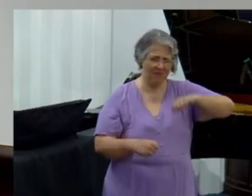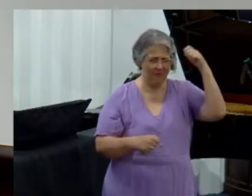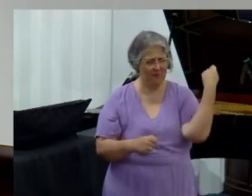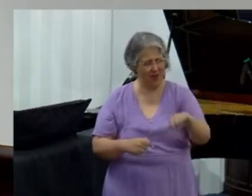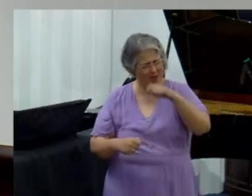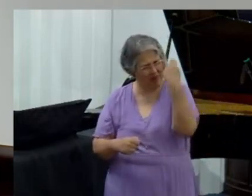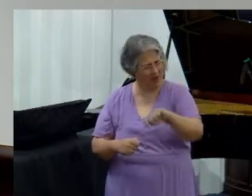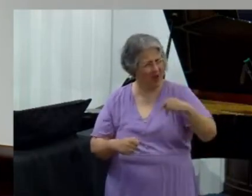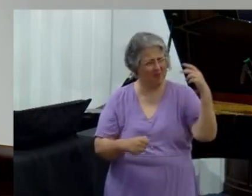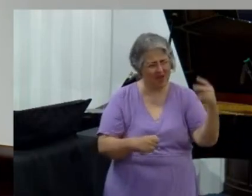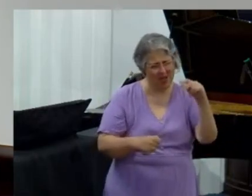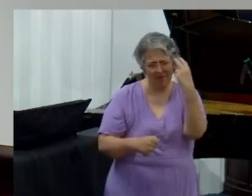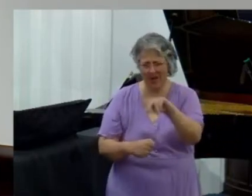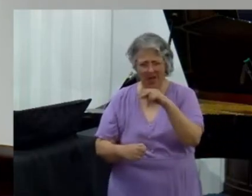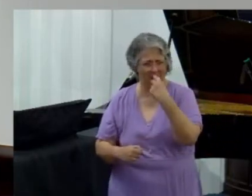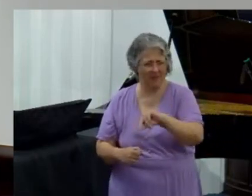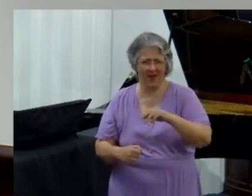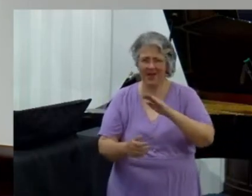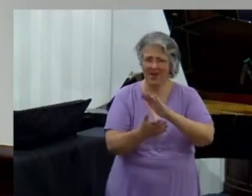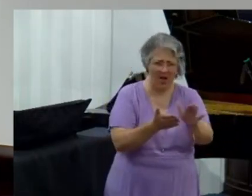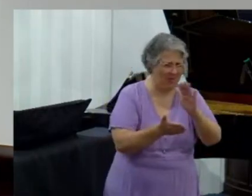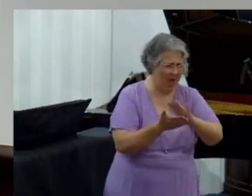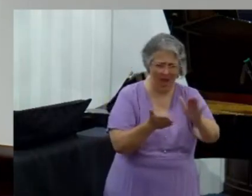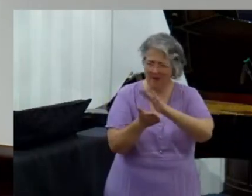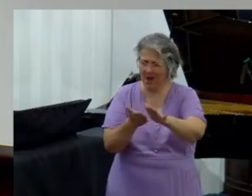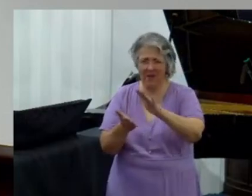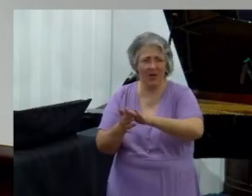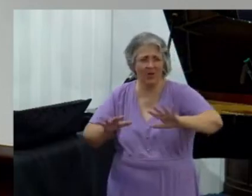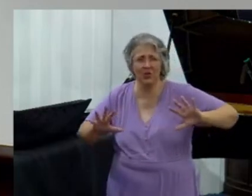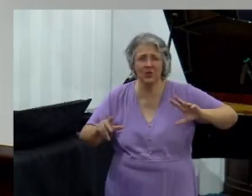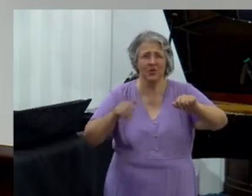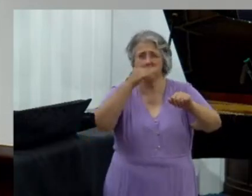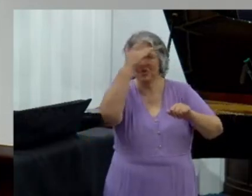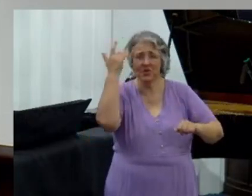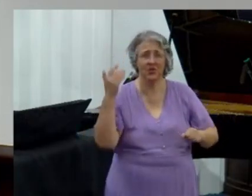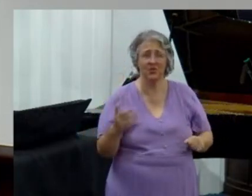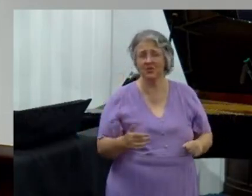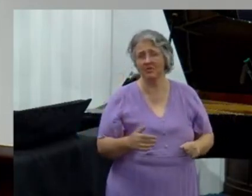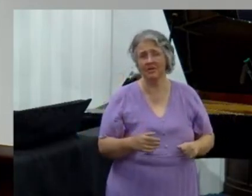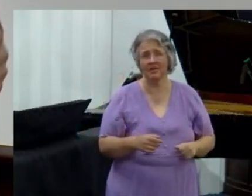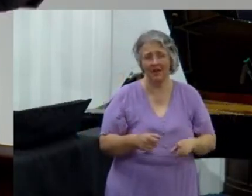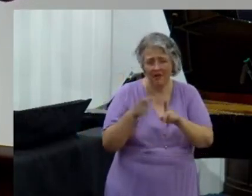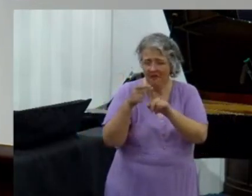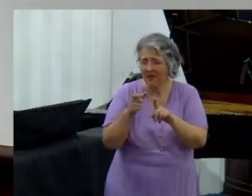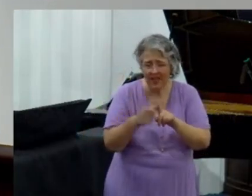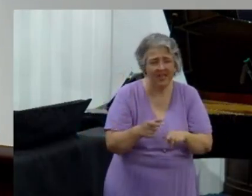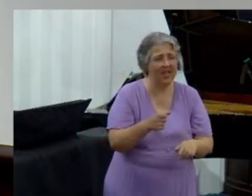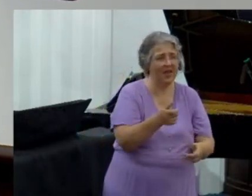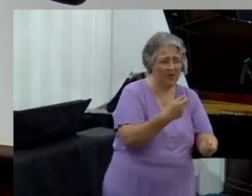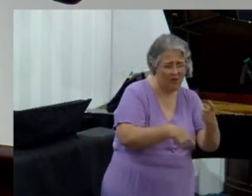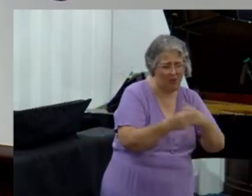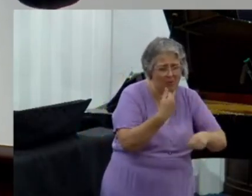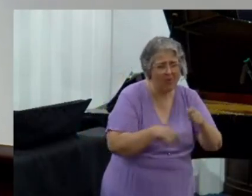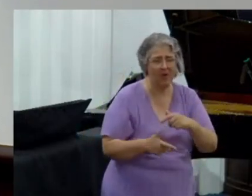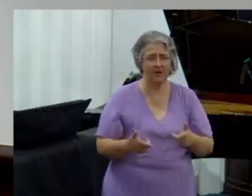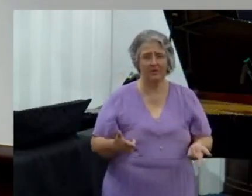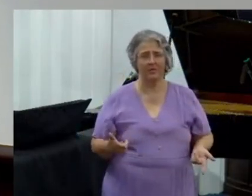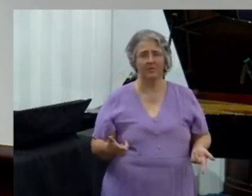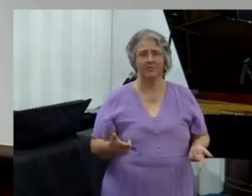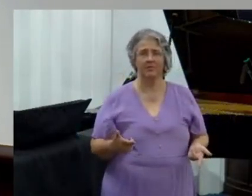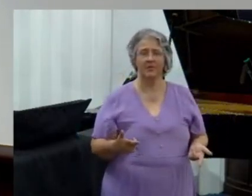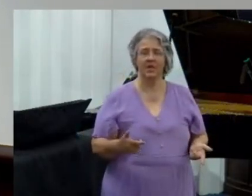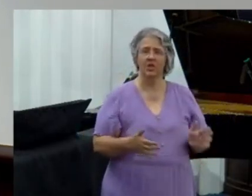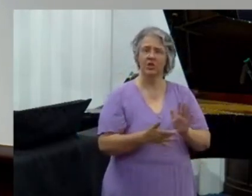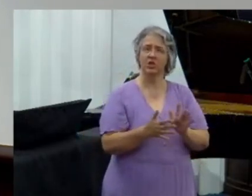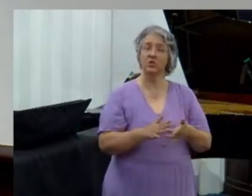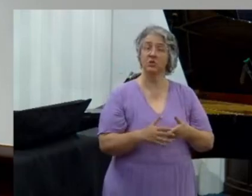negociavam do templo, porque o templo parou de cumprir o seu propósito. Jesus Cristo se apresentou como rei. Ele